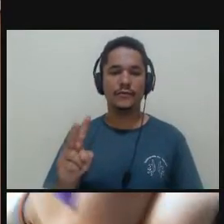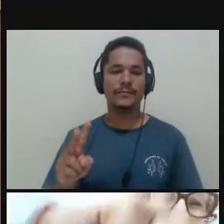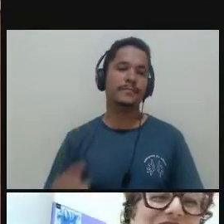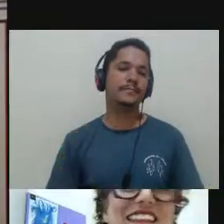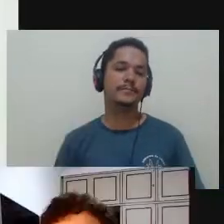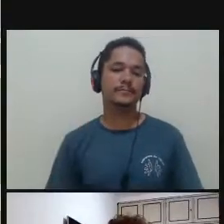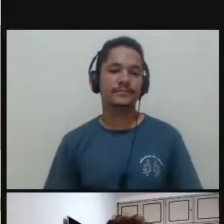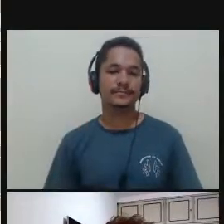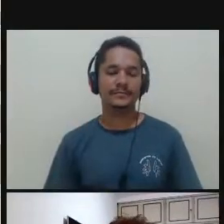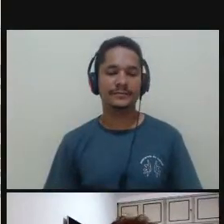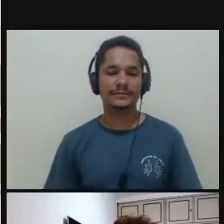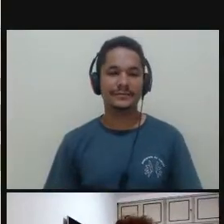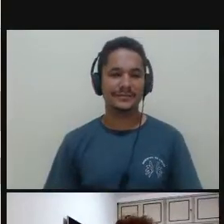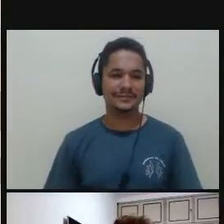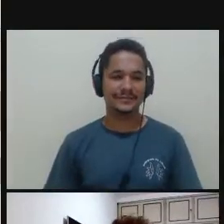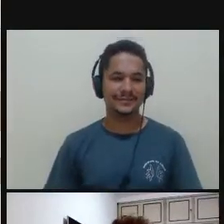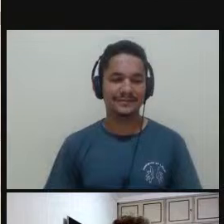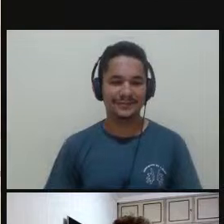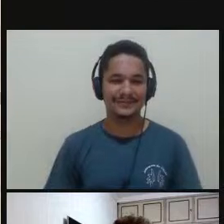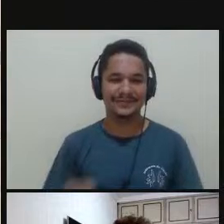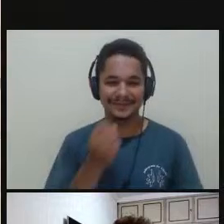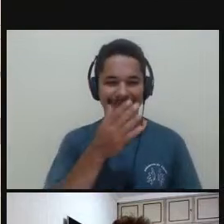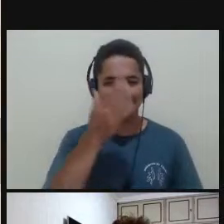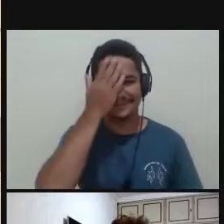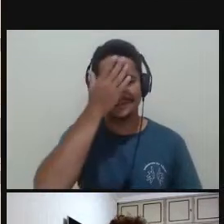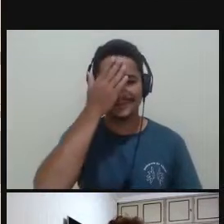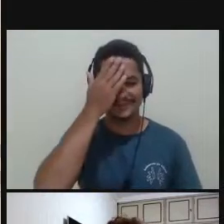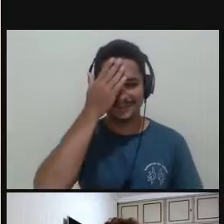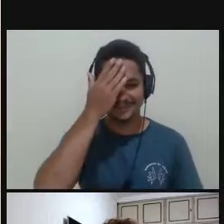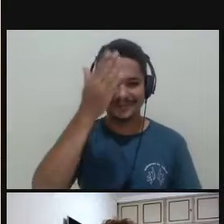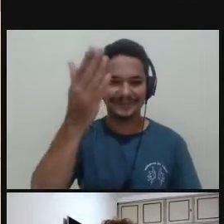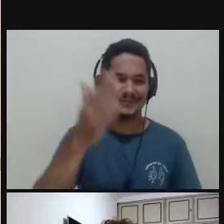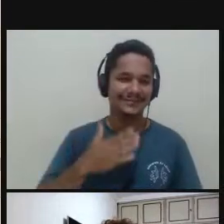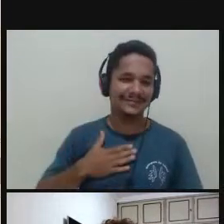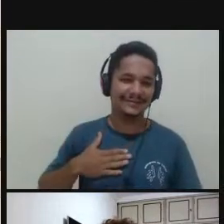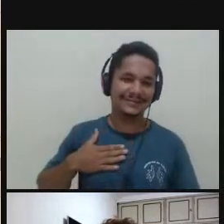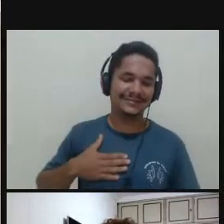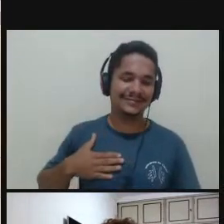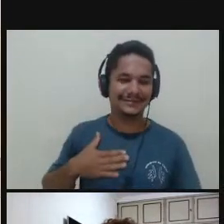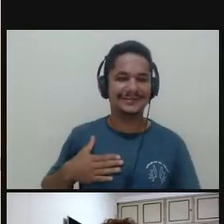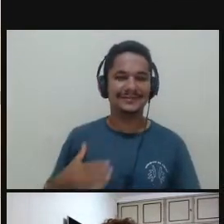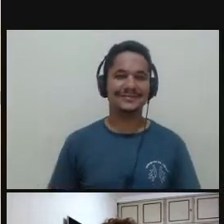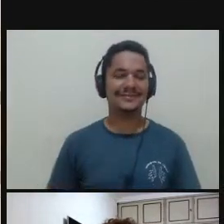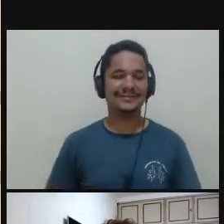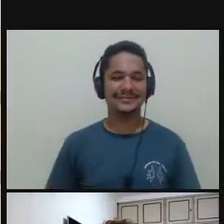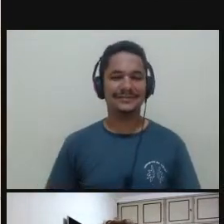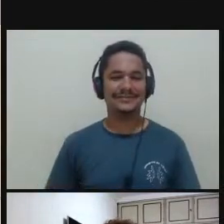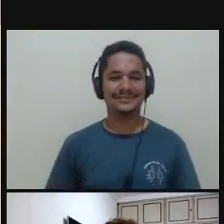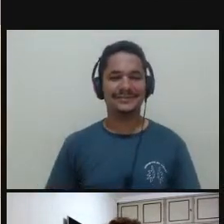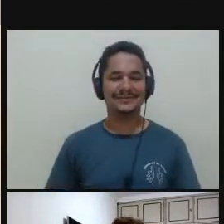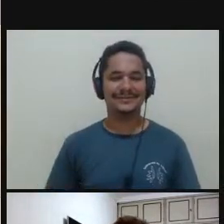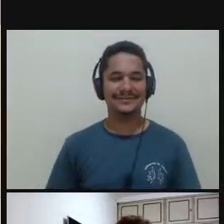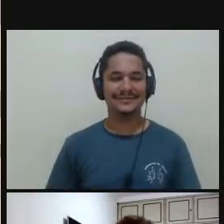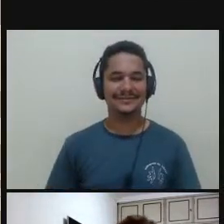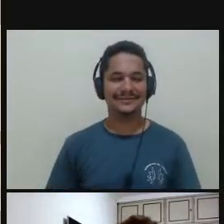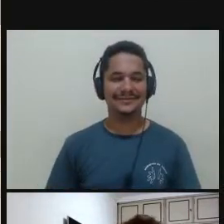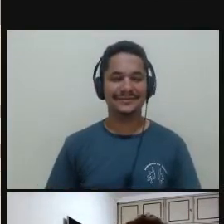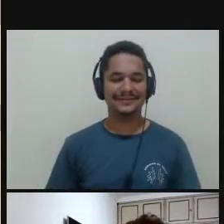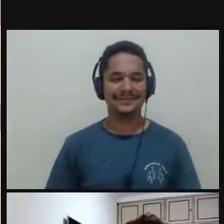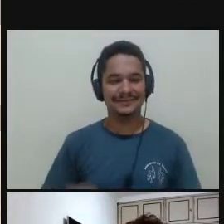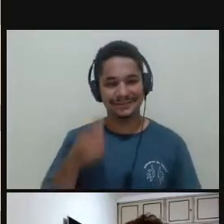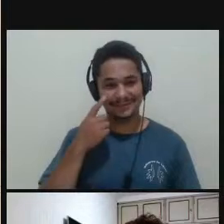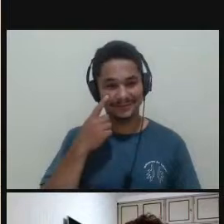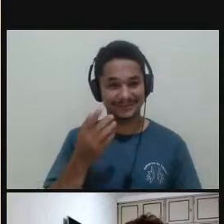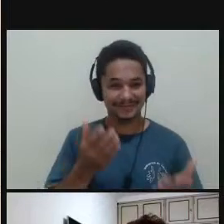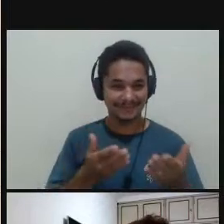viu? Grande. Prazer, gente. Boa noite. Obrigada, Valentina. Aí, gente, estudante que